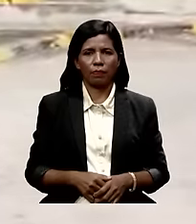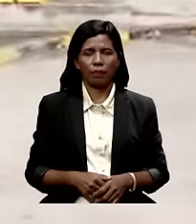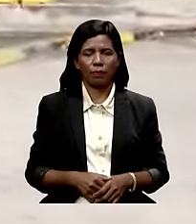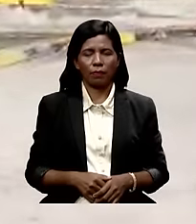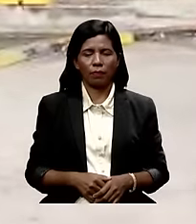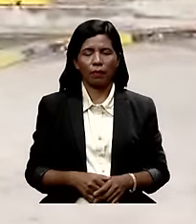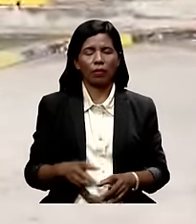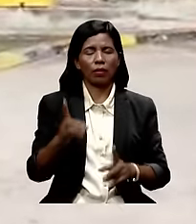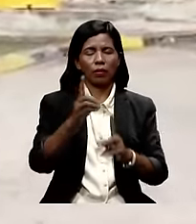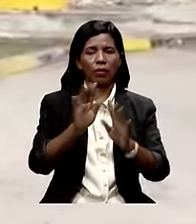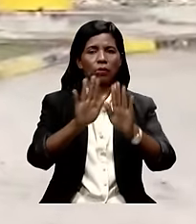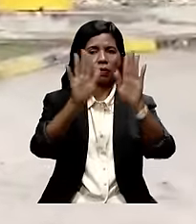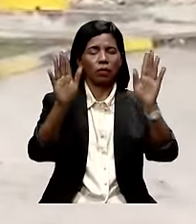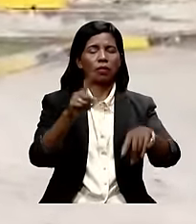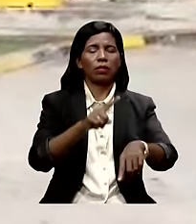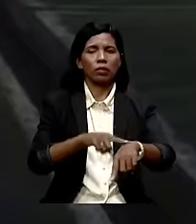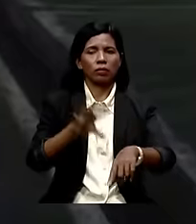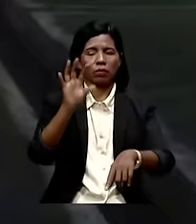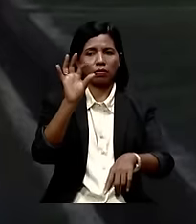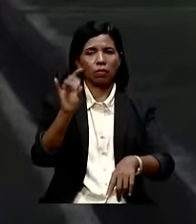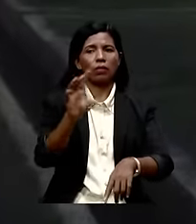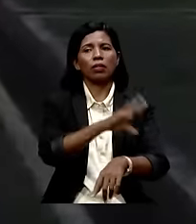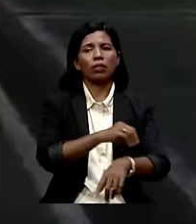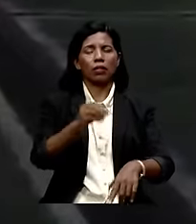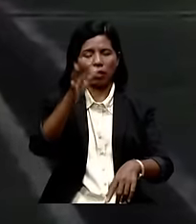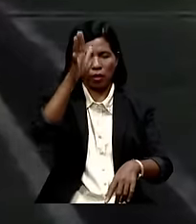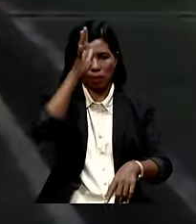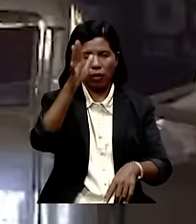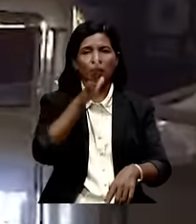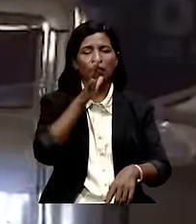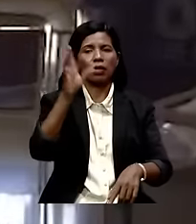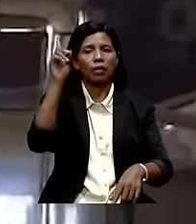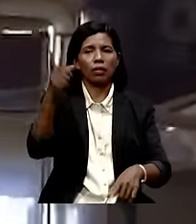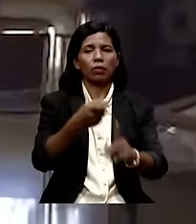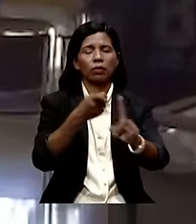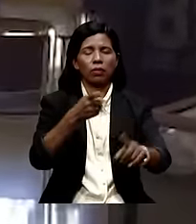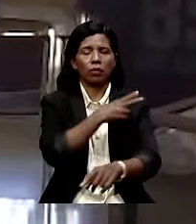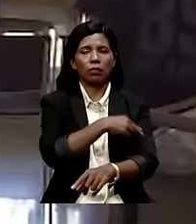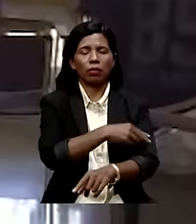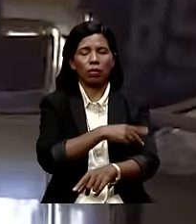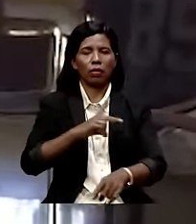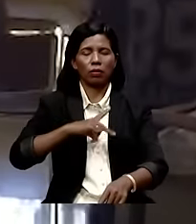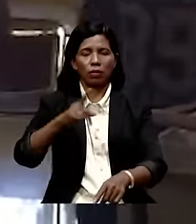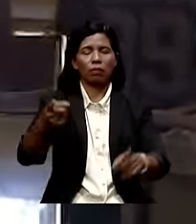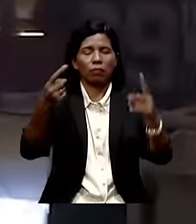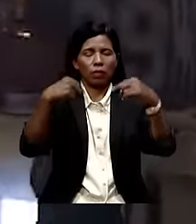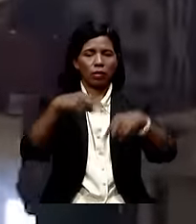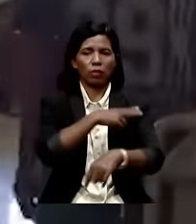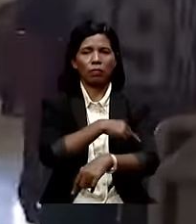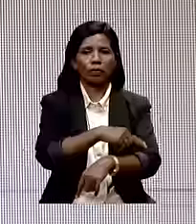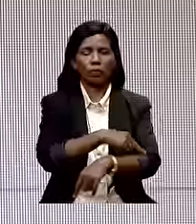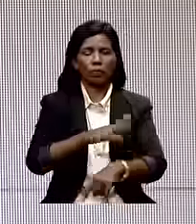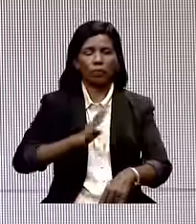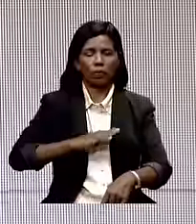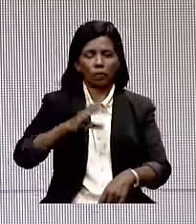Ia loron domingo mais ou menos tuku walu dader ia inan ida nebe transfere husi Centro Saúde Iliomar mai hospital referência Horex